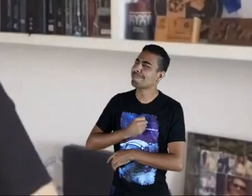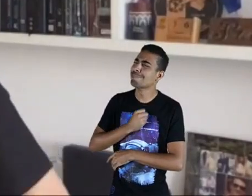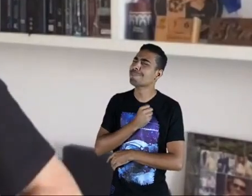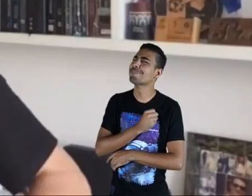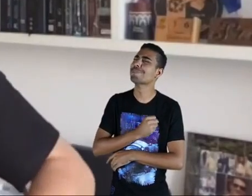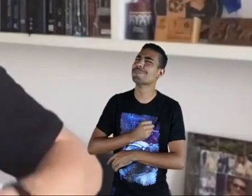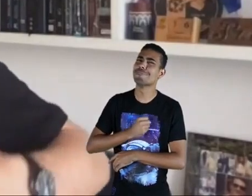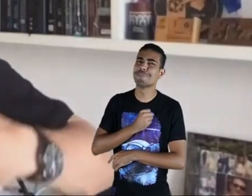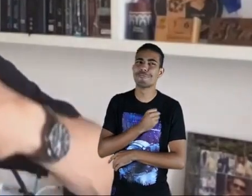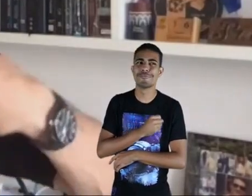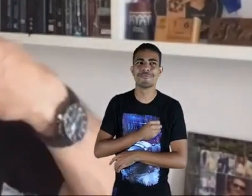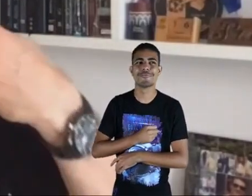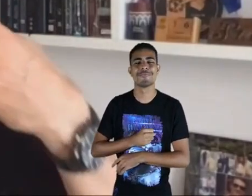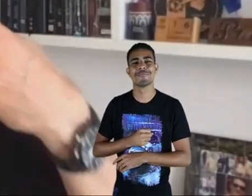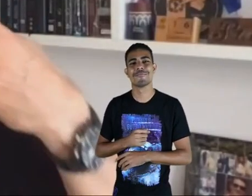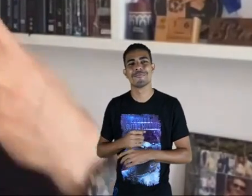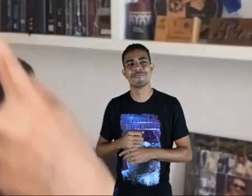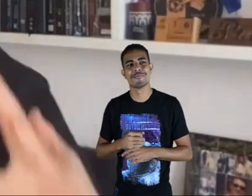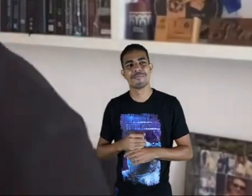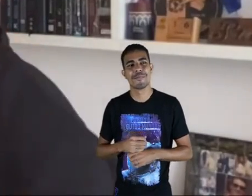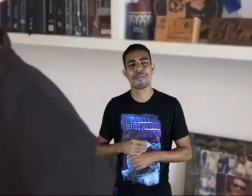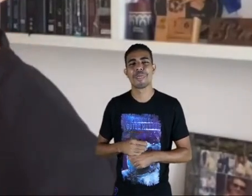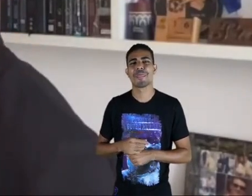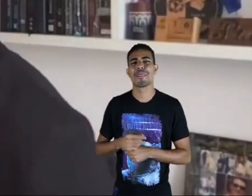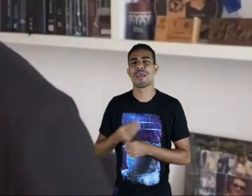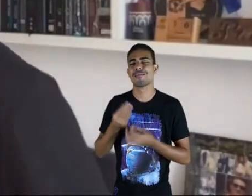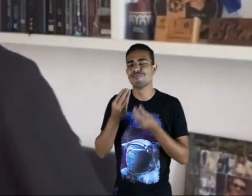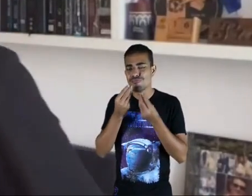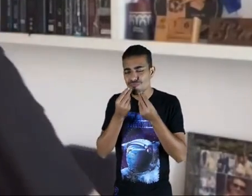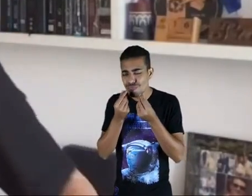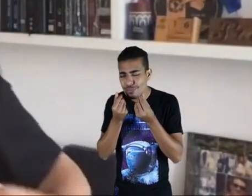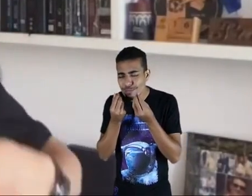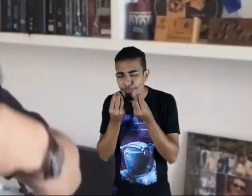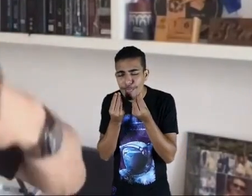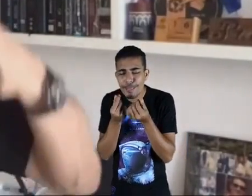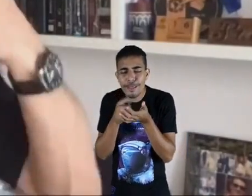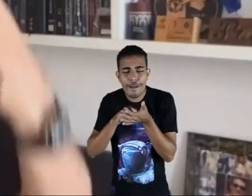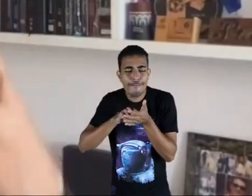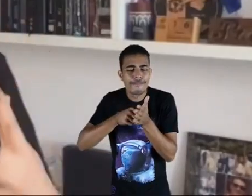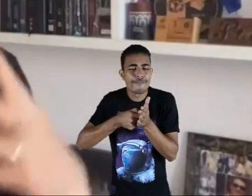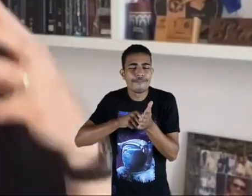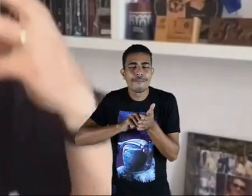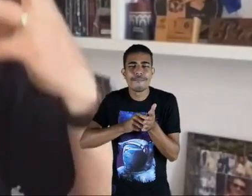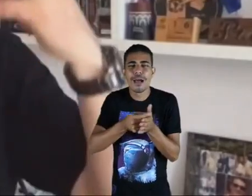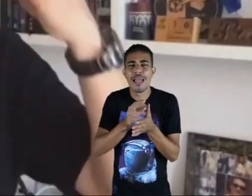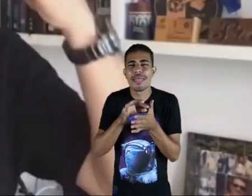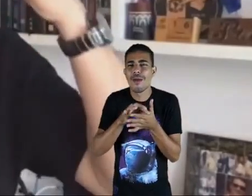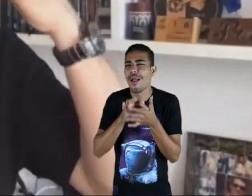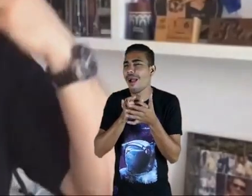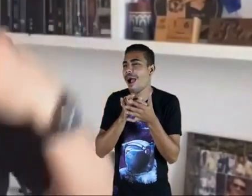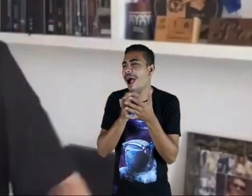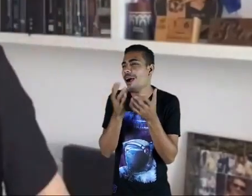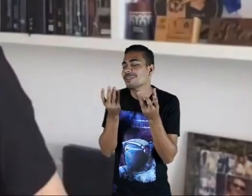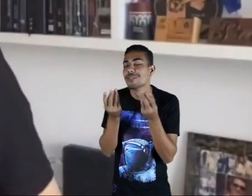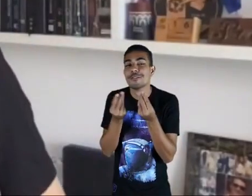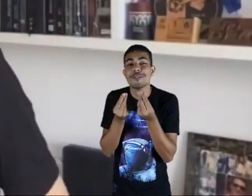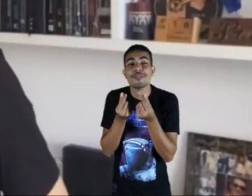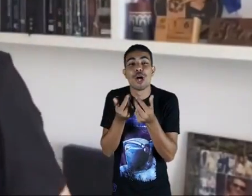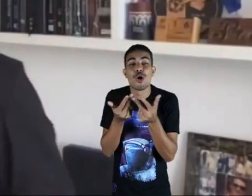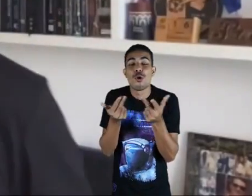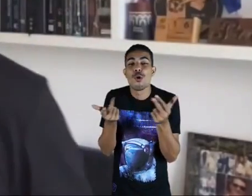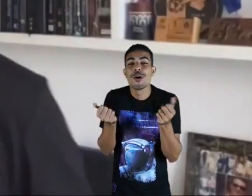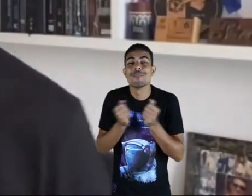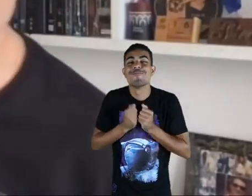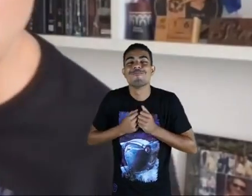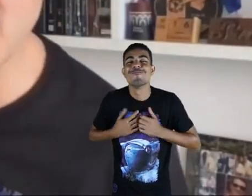daqueles alhos, do tempero, das carnes, as coisas que lhes agradavam lá